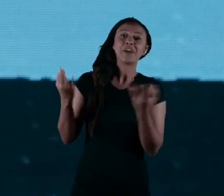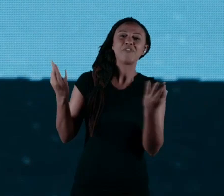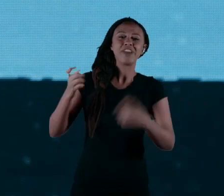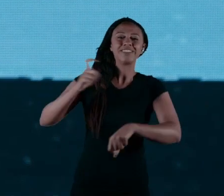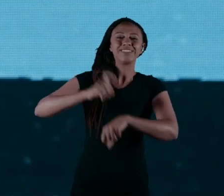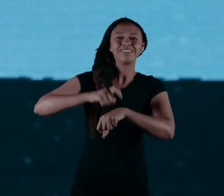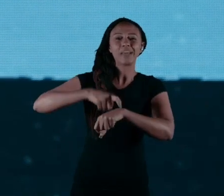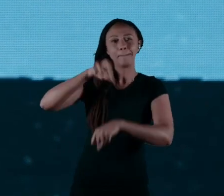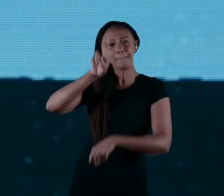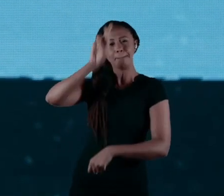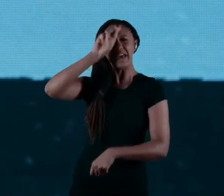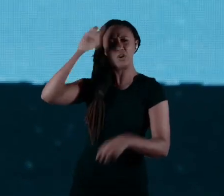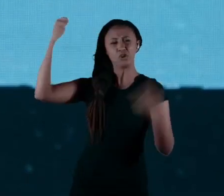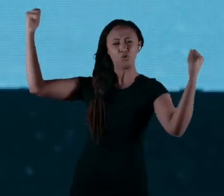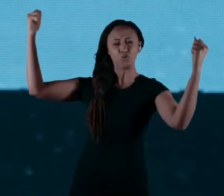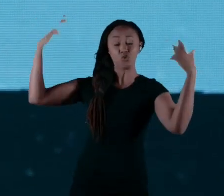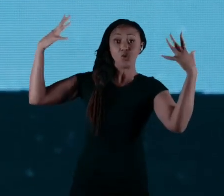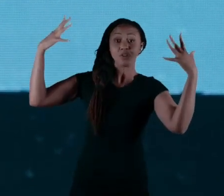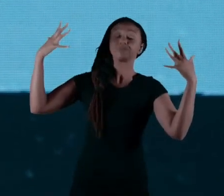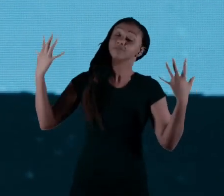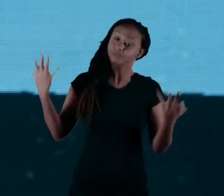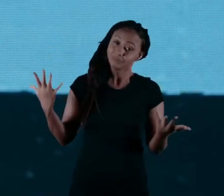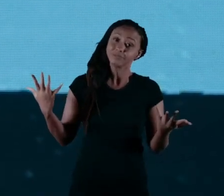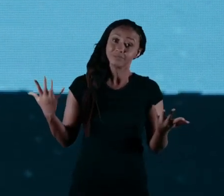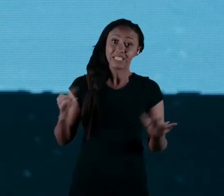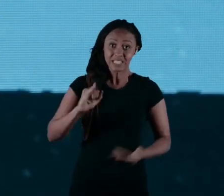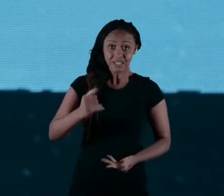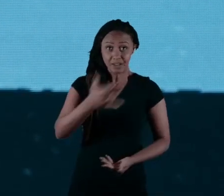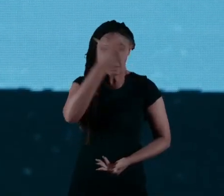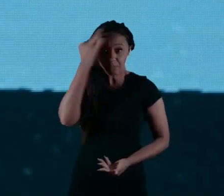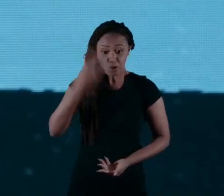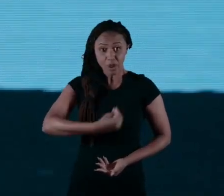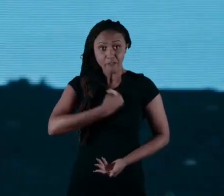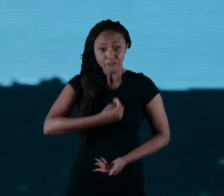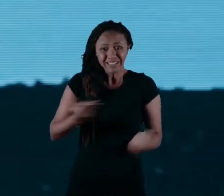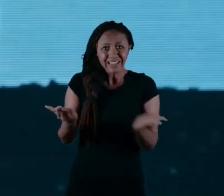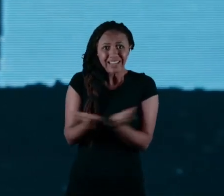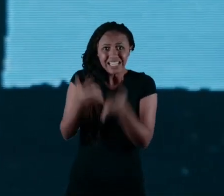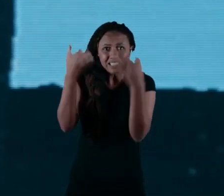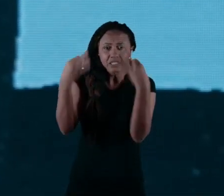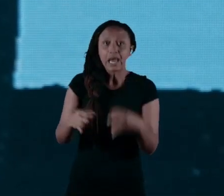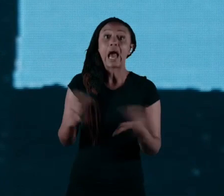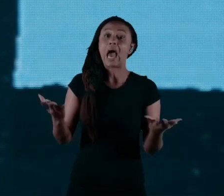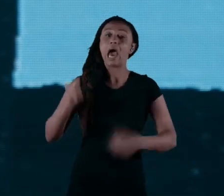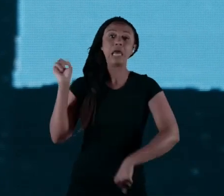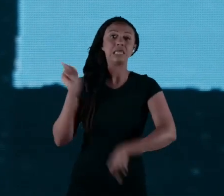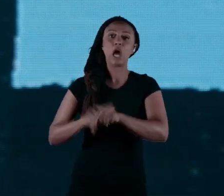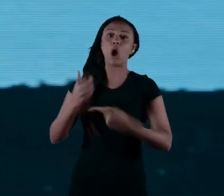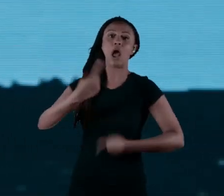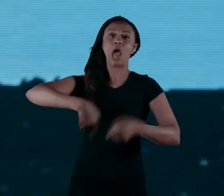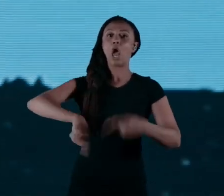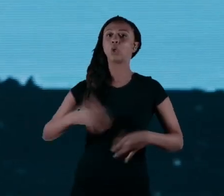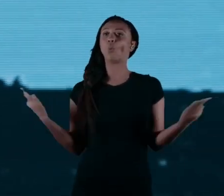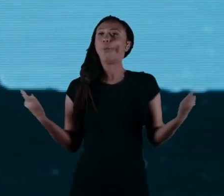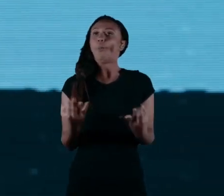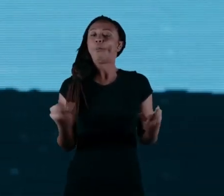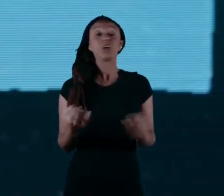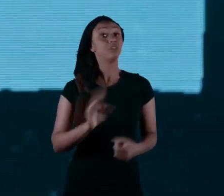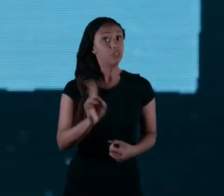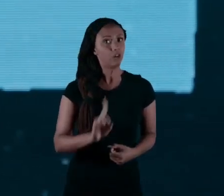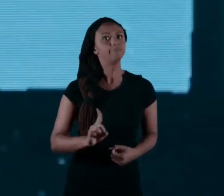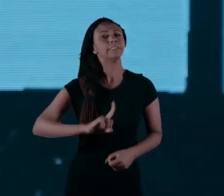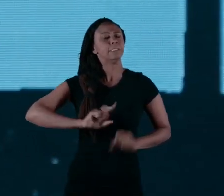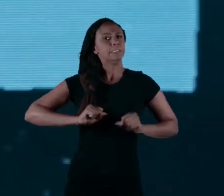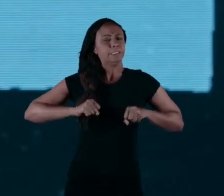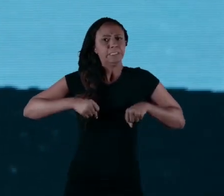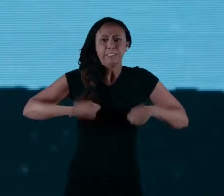meio-dia. Então o crente que entrega a vida para Cristo, ele não vai ser um santo de uma hora para outra, mas ele deve lutar